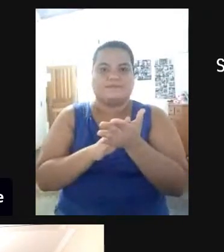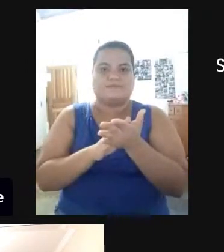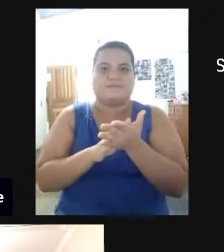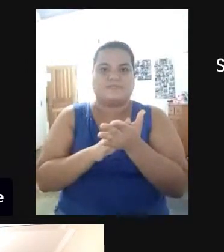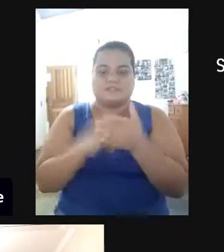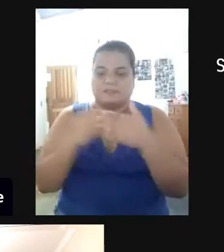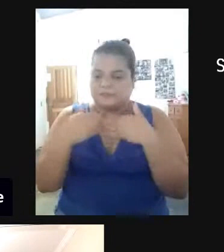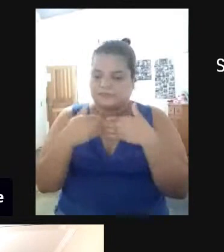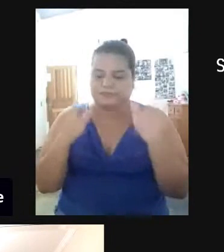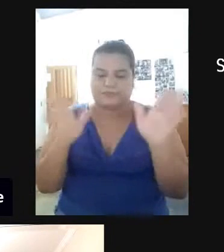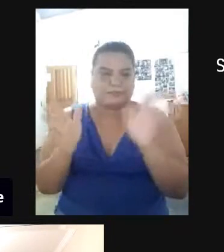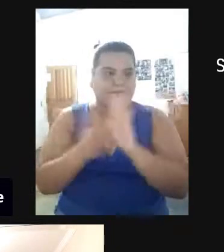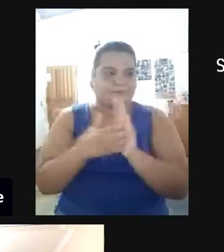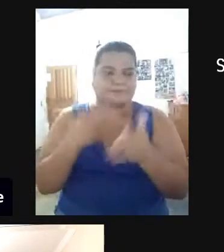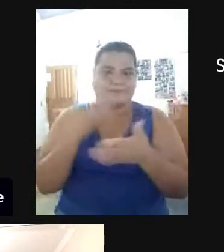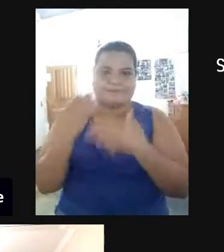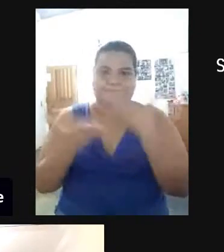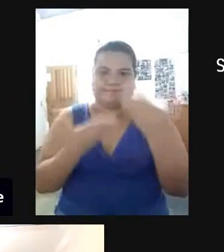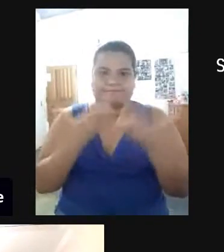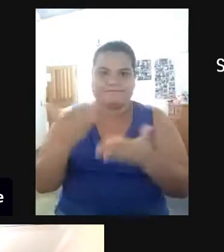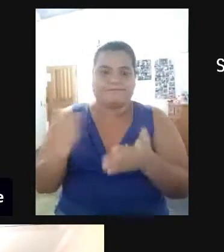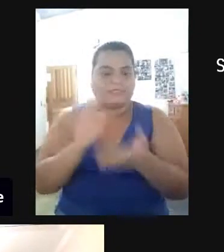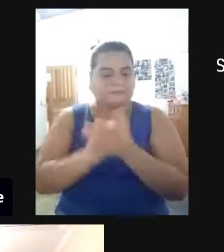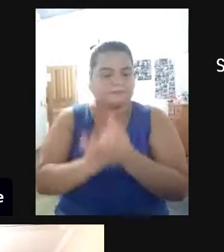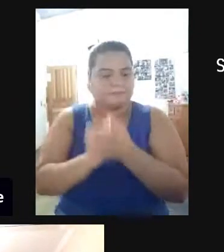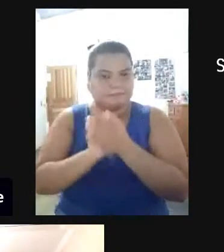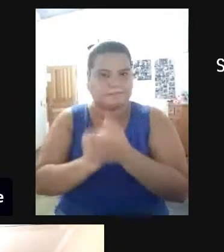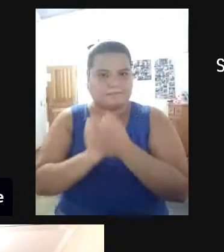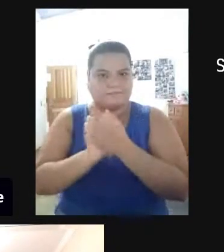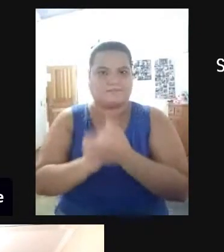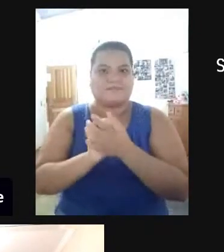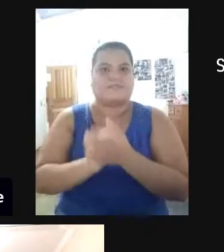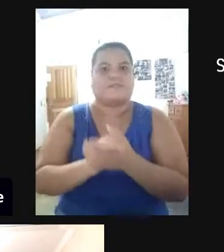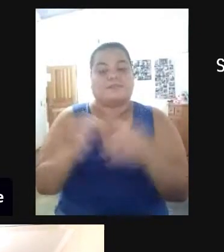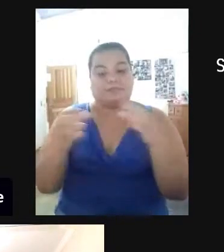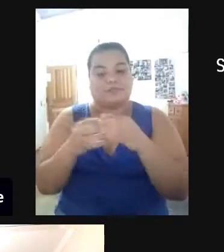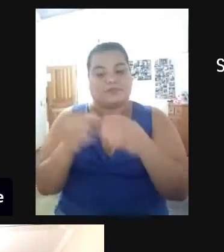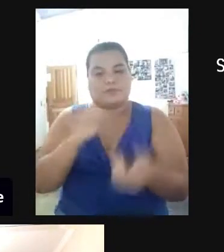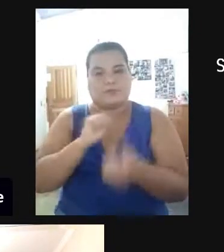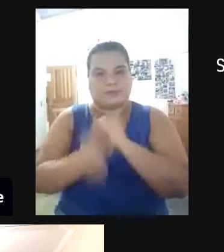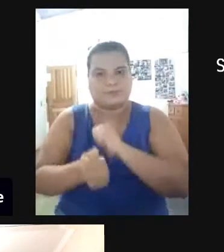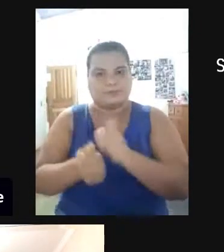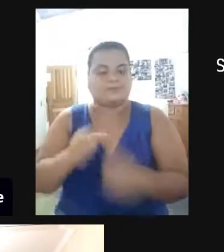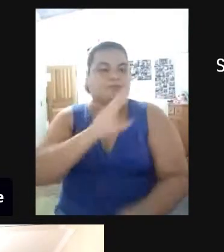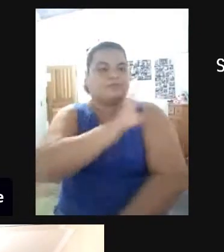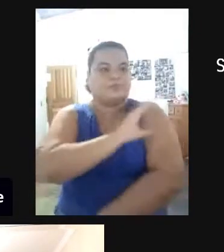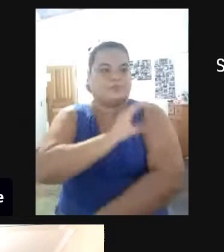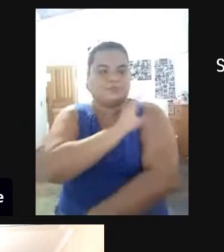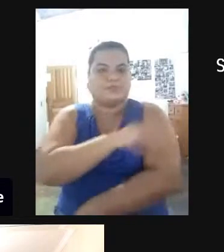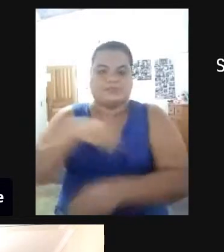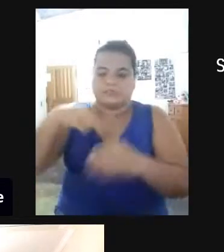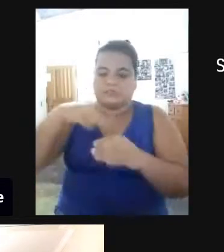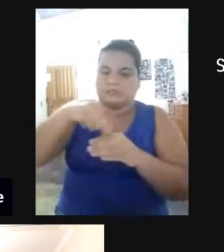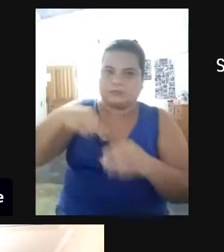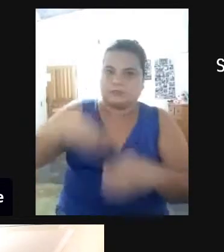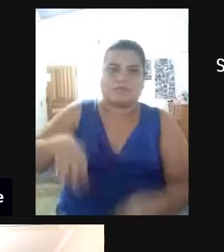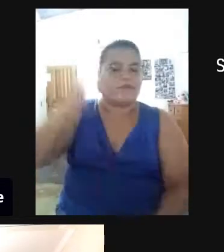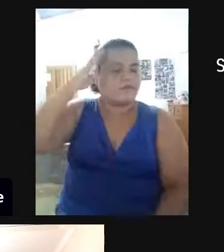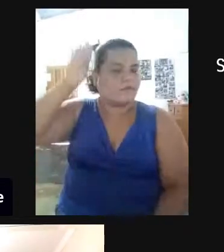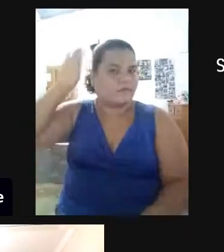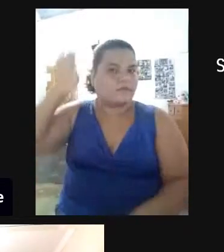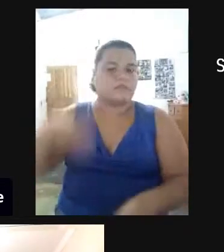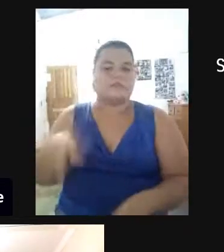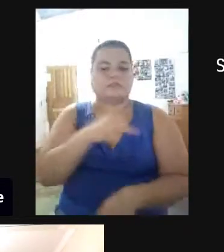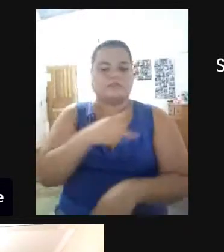iniciativa, parabéns ao CA, parabéns à Atlética, todo o curso, todos os envolvidos, docentes e discentes. Olha,